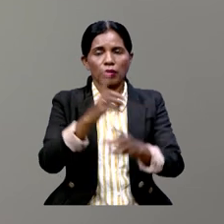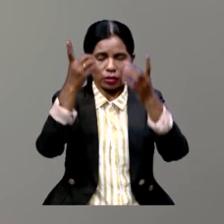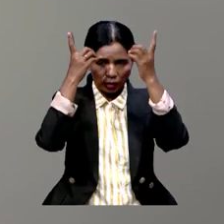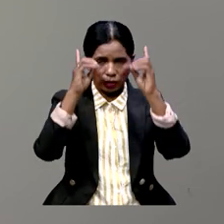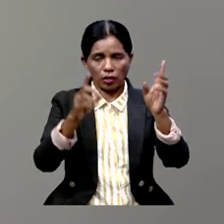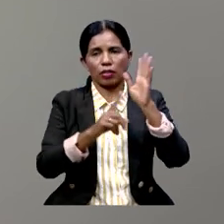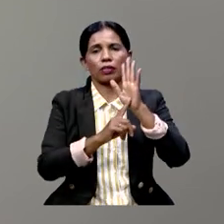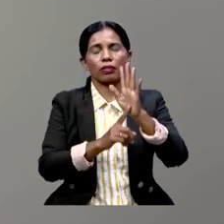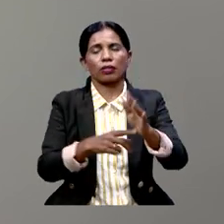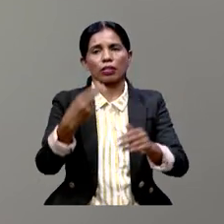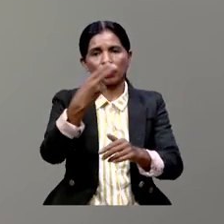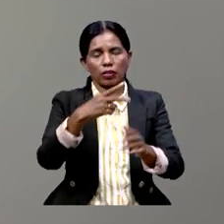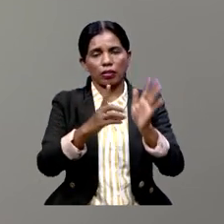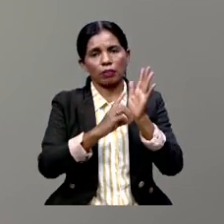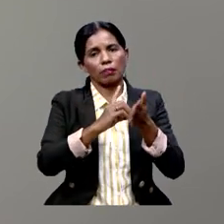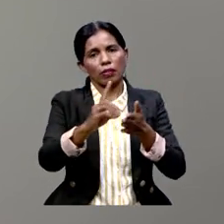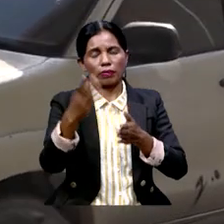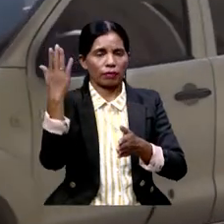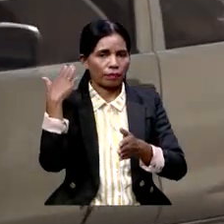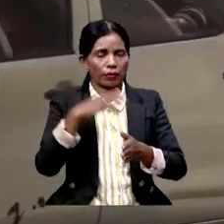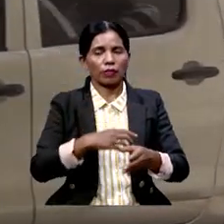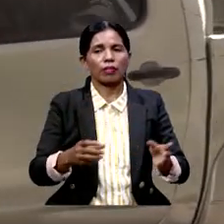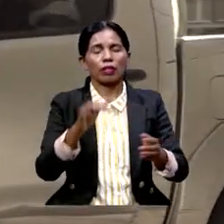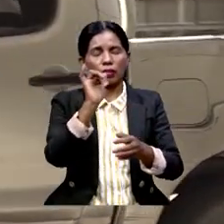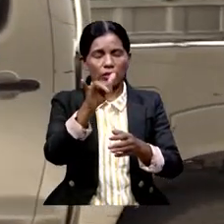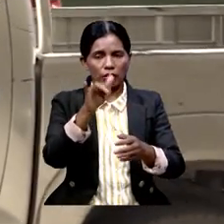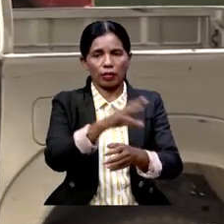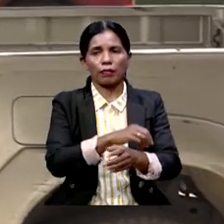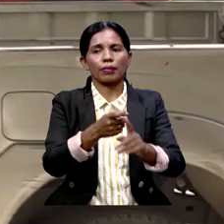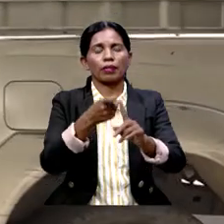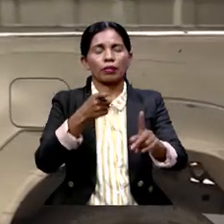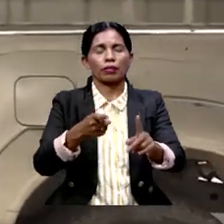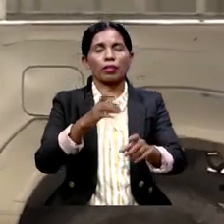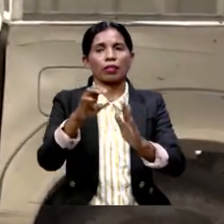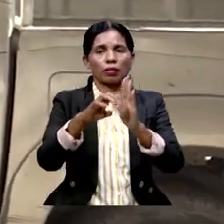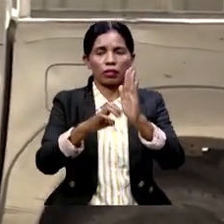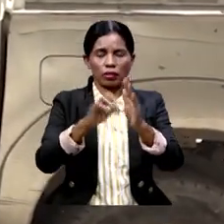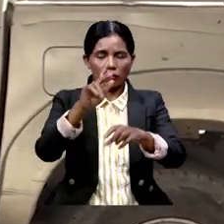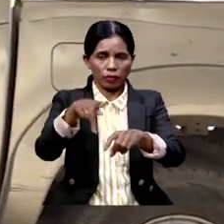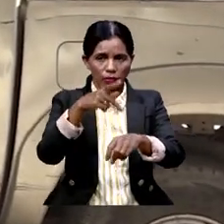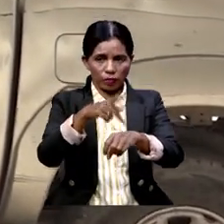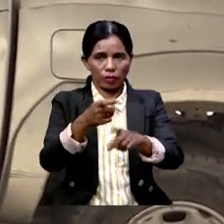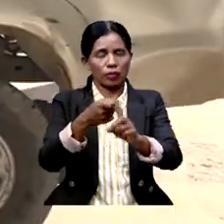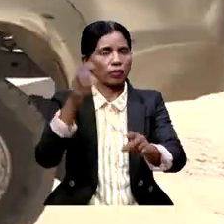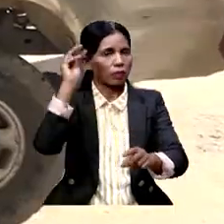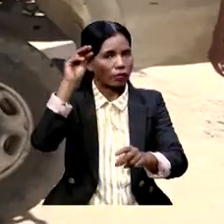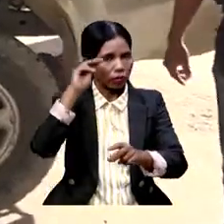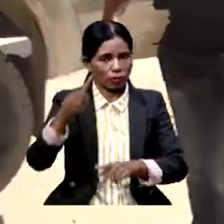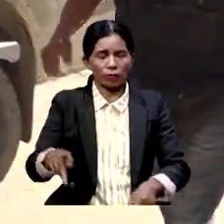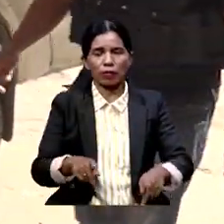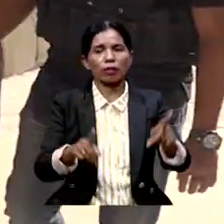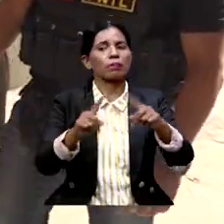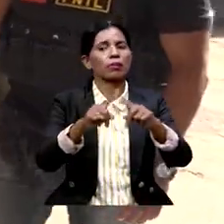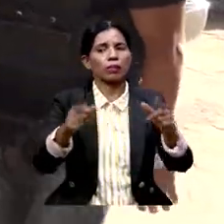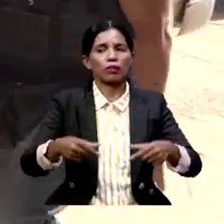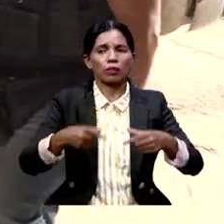fosai ona e a quinta semana coto, o dia aceita pedido extradição no Estado Filipina, liu russi Ministério Público, mai be se